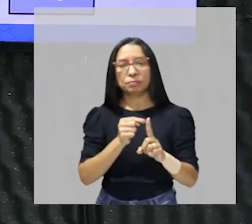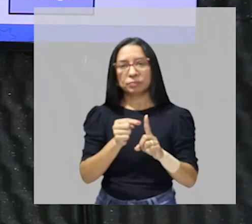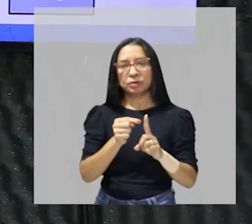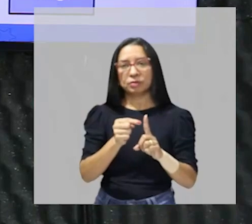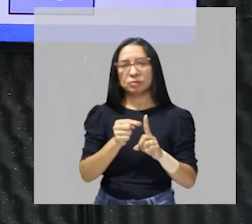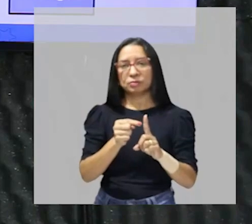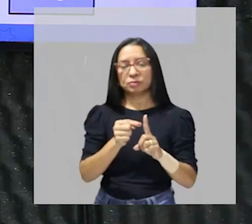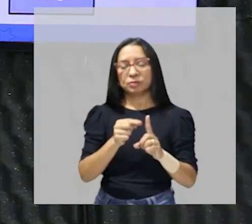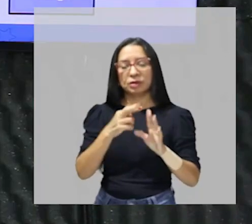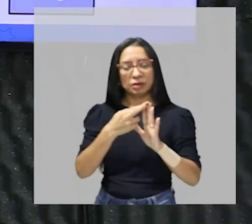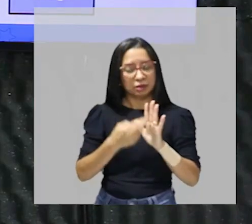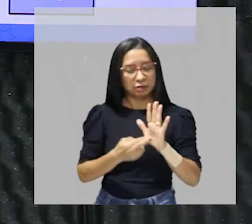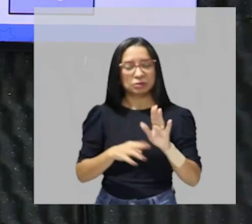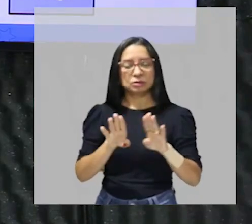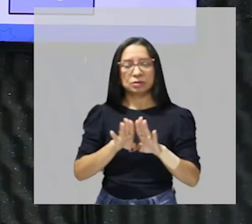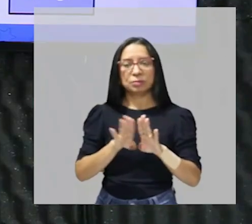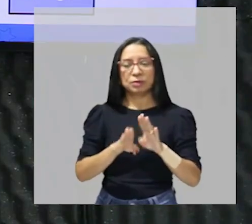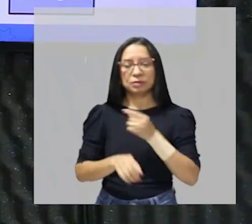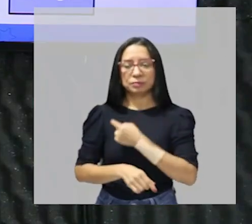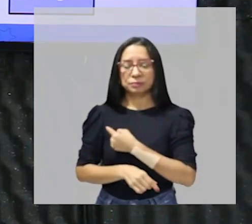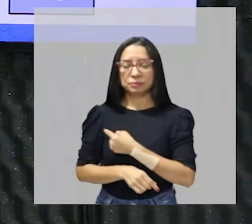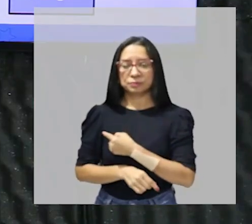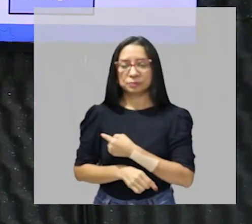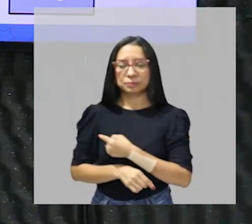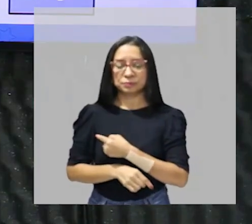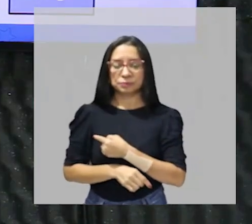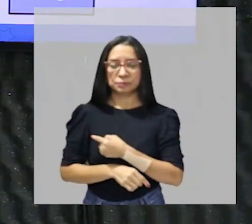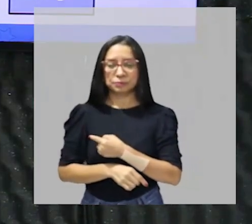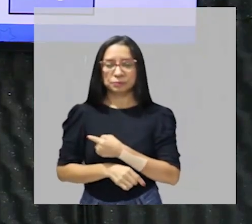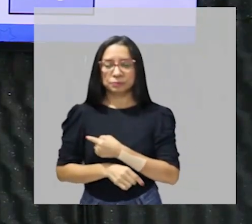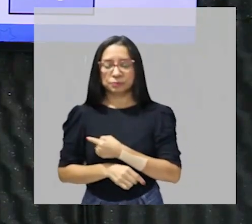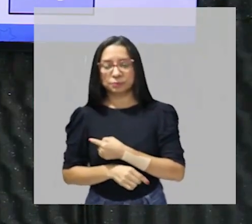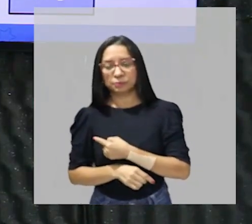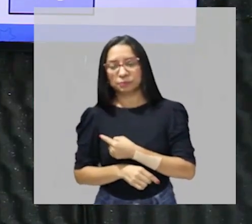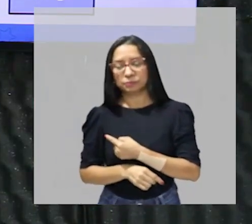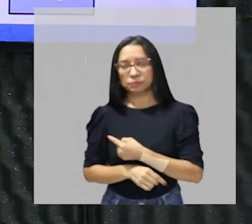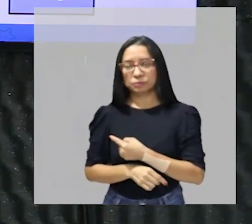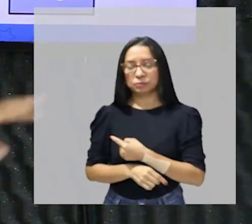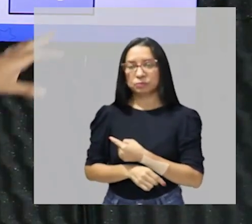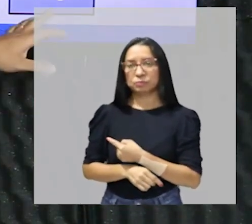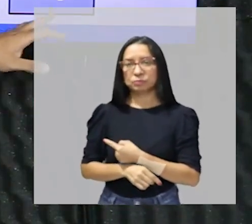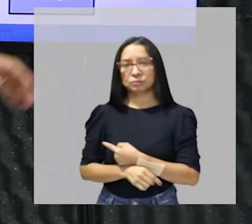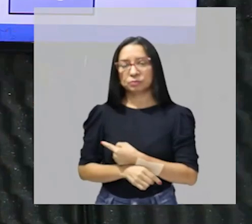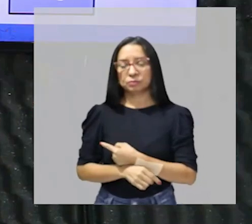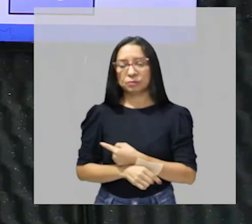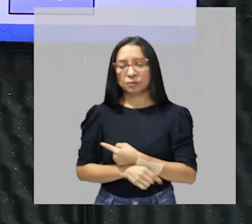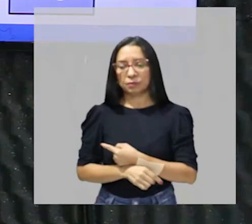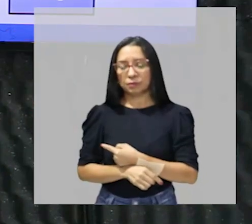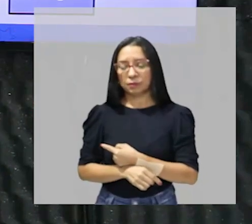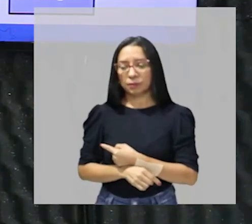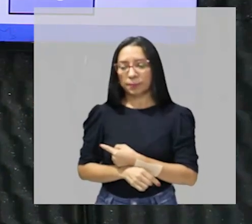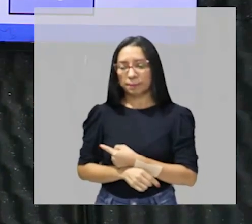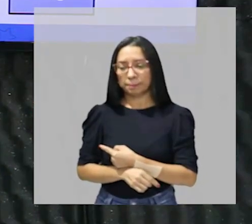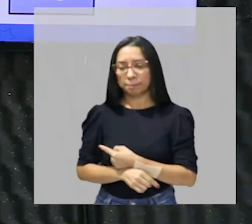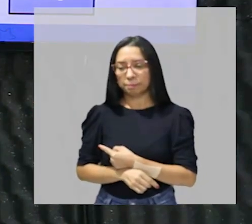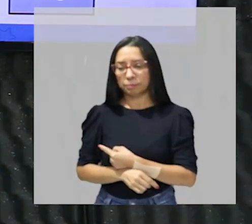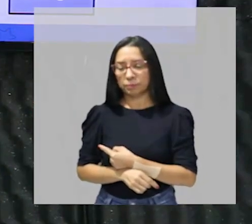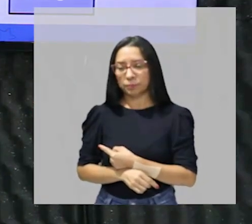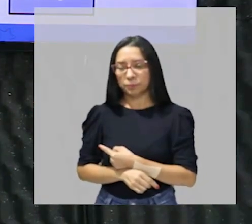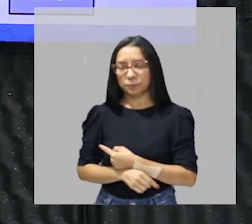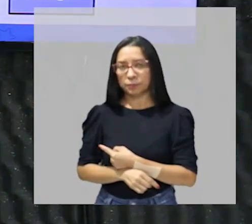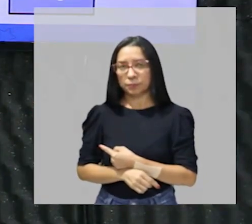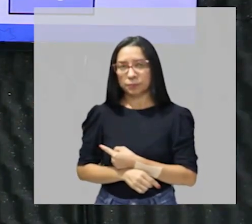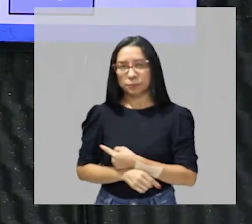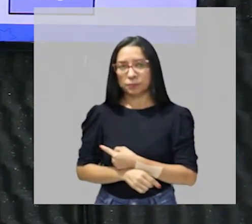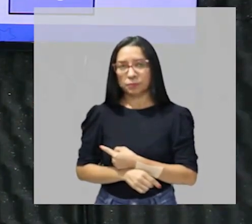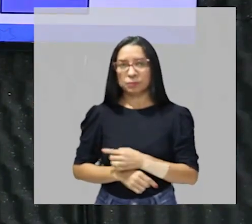modalidade. Então, curta, ação motora, domínio, média, ação motora, percussão e de longa distância existe ali a presença de